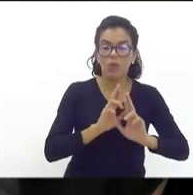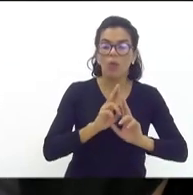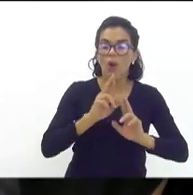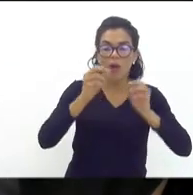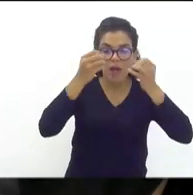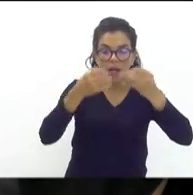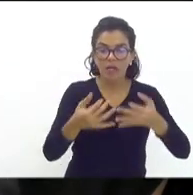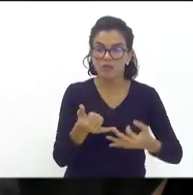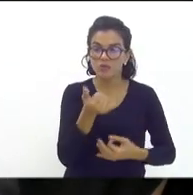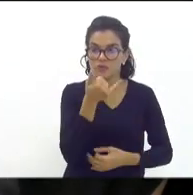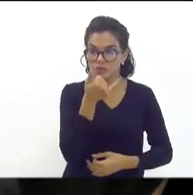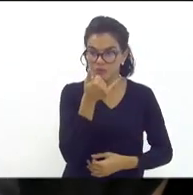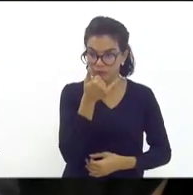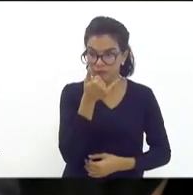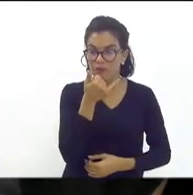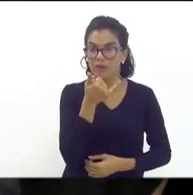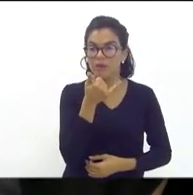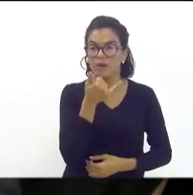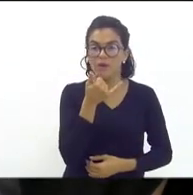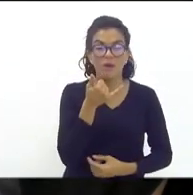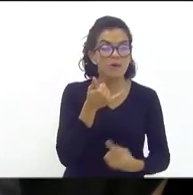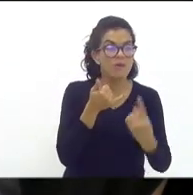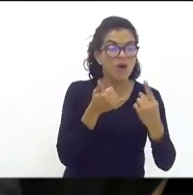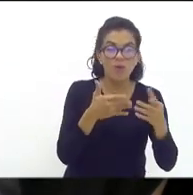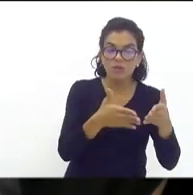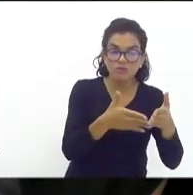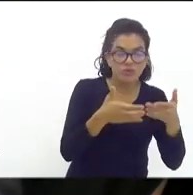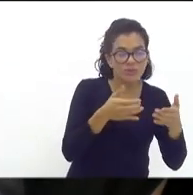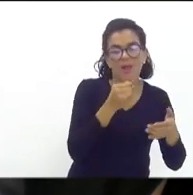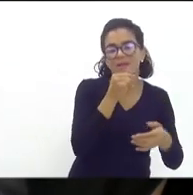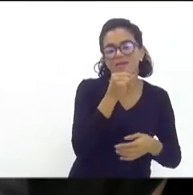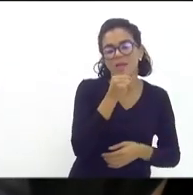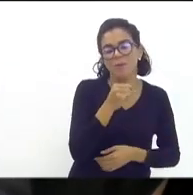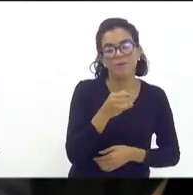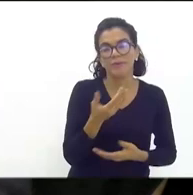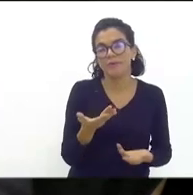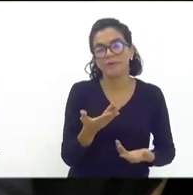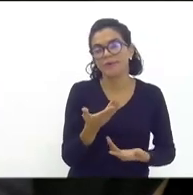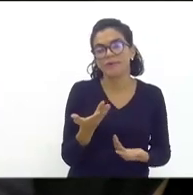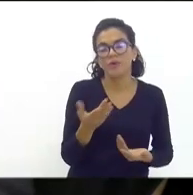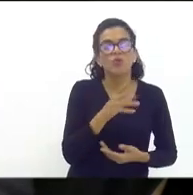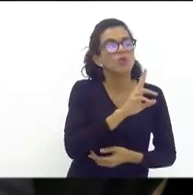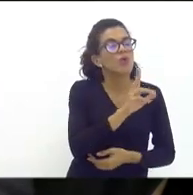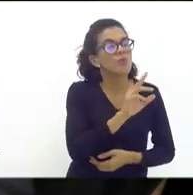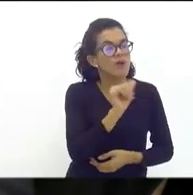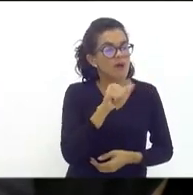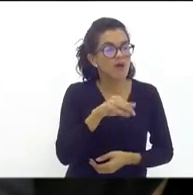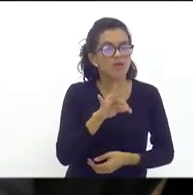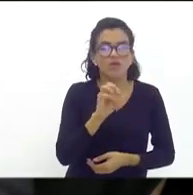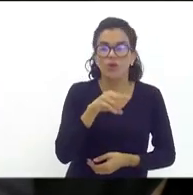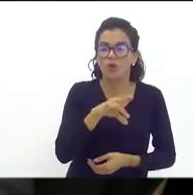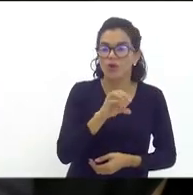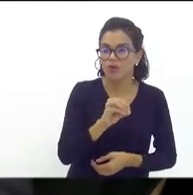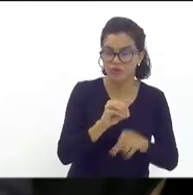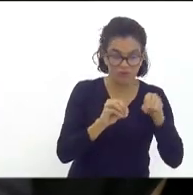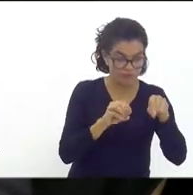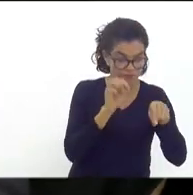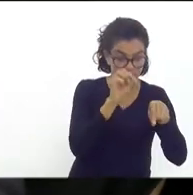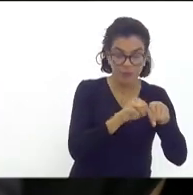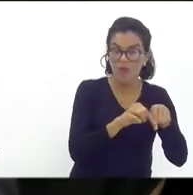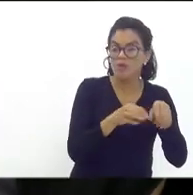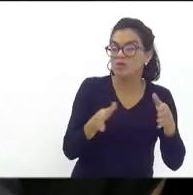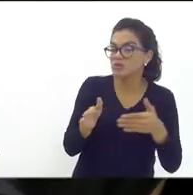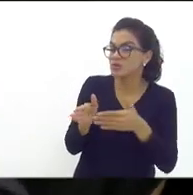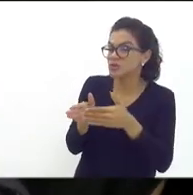justificativa para que uma solicitação vamos dizer o Senhor desculpa o nome do seu Antônio seu Antônio fez uma